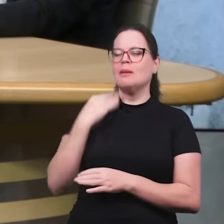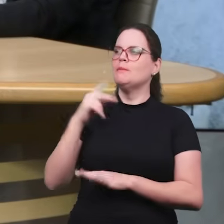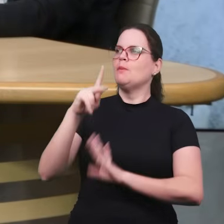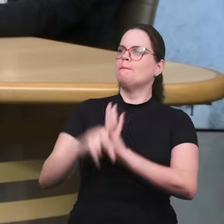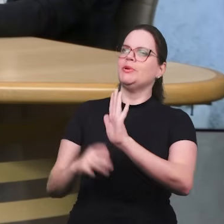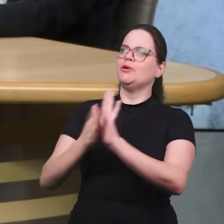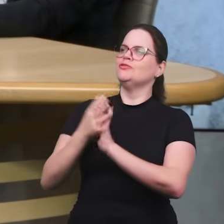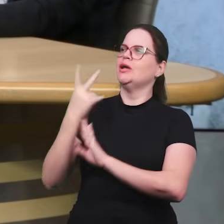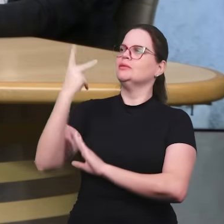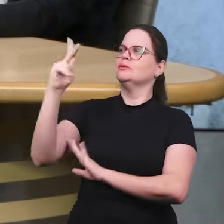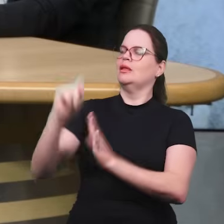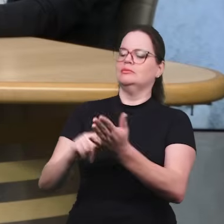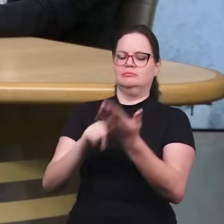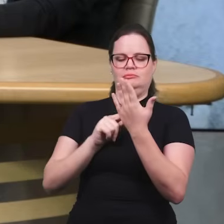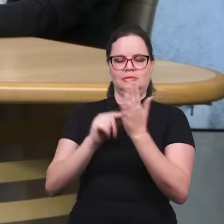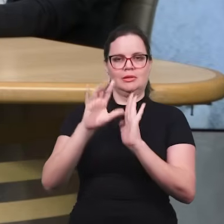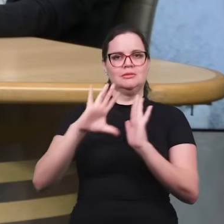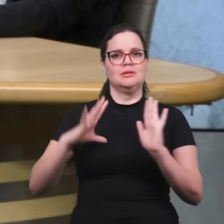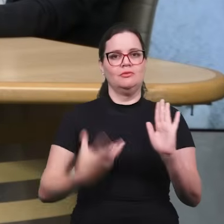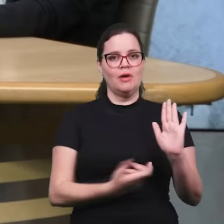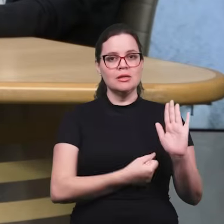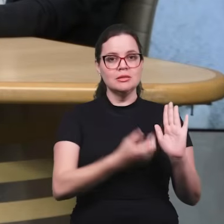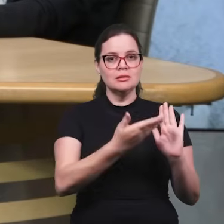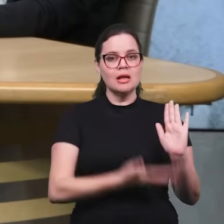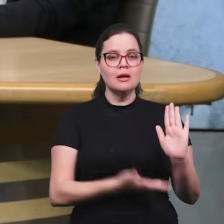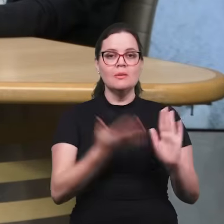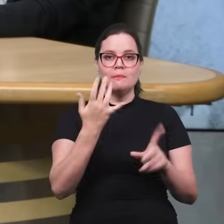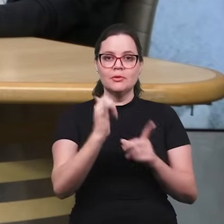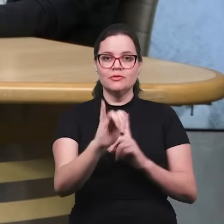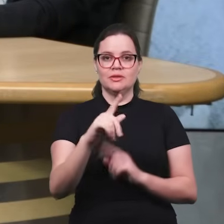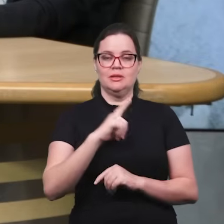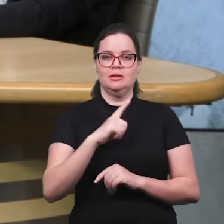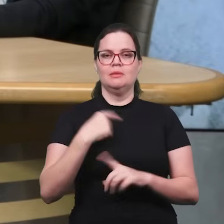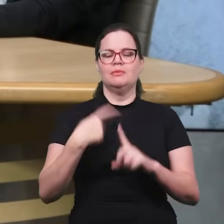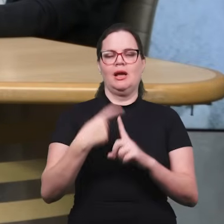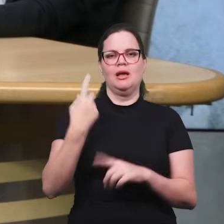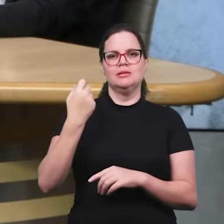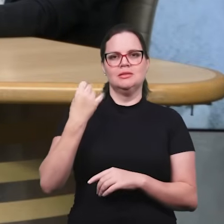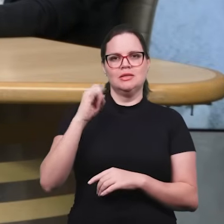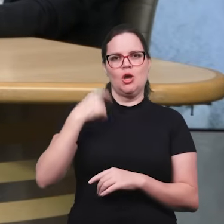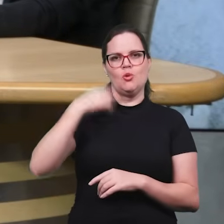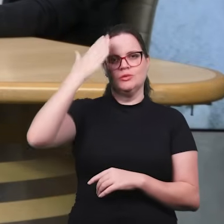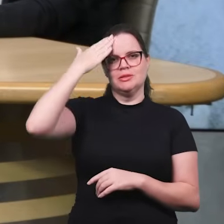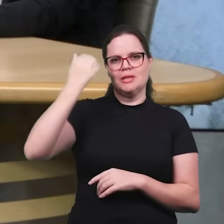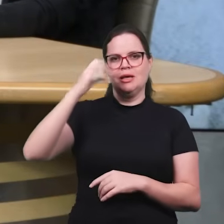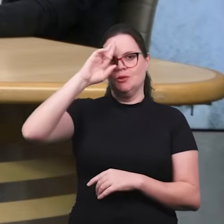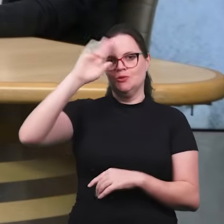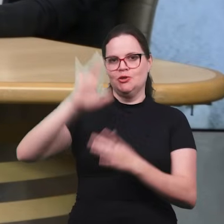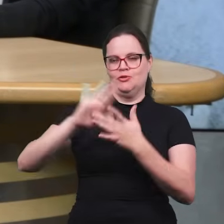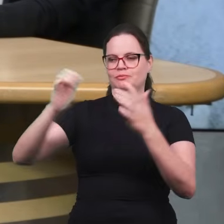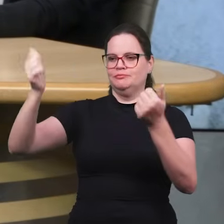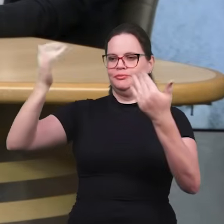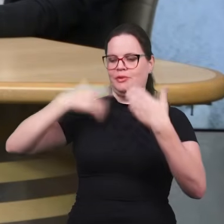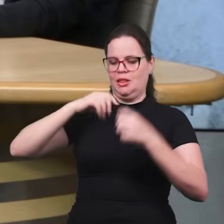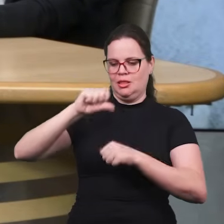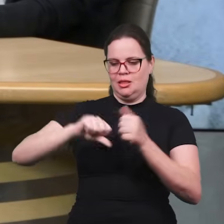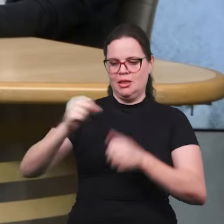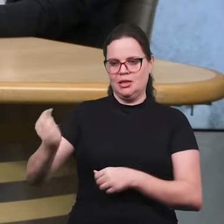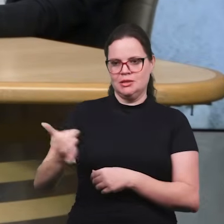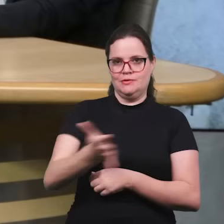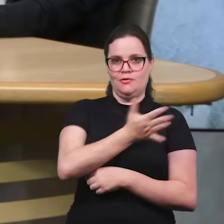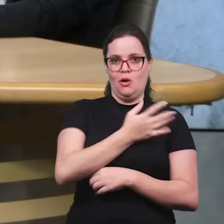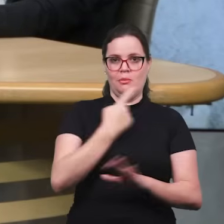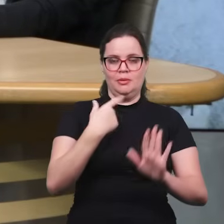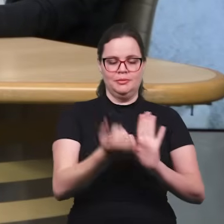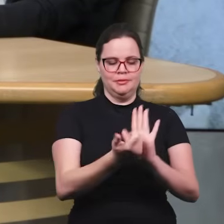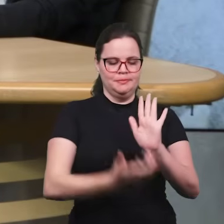plano profético de salvação, essa compreensão de que o Senhor Jesus, ele nos transforma. Pelo sangue de Jesus,